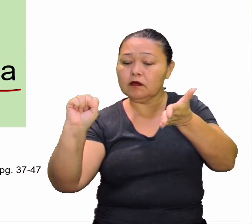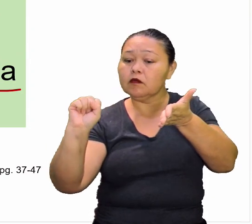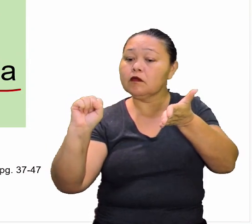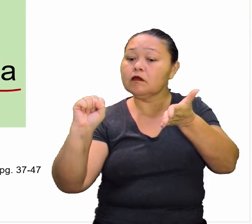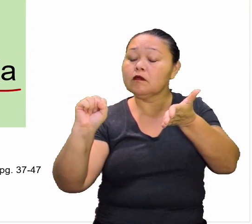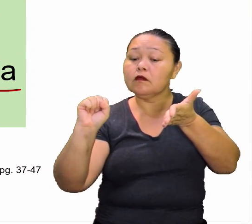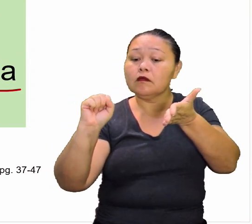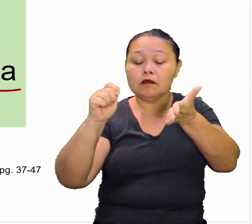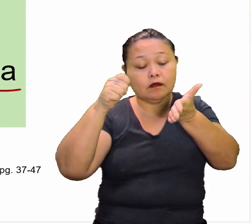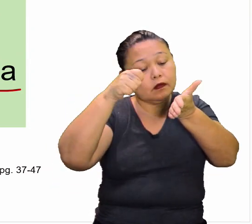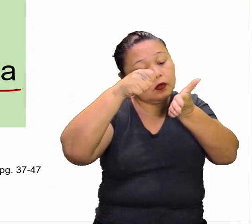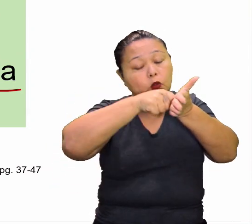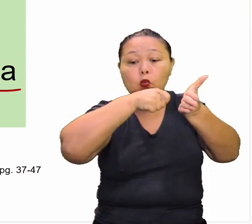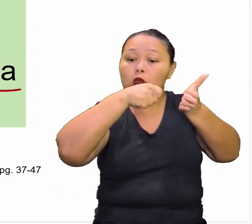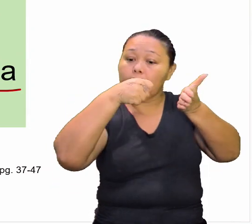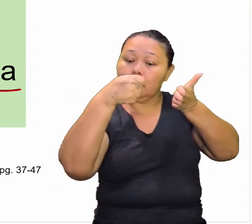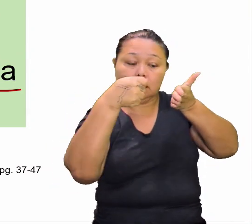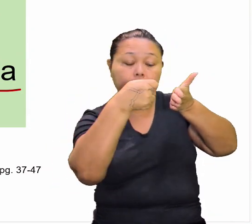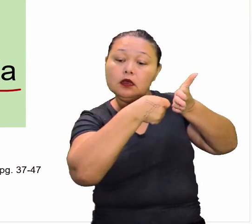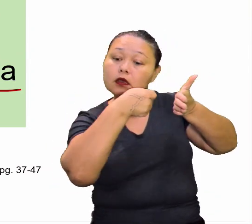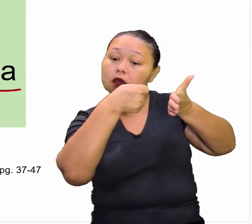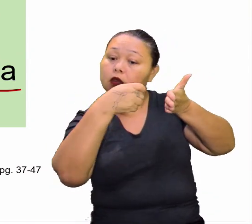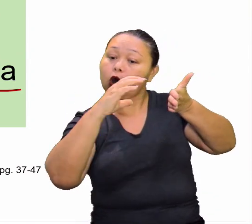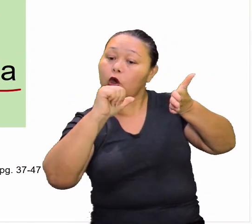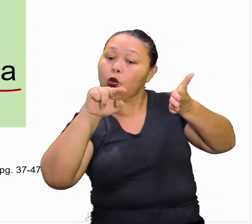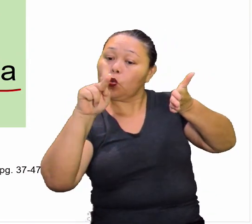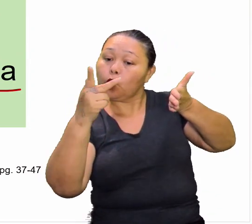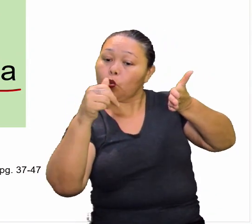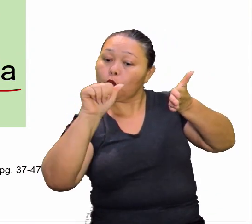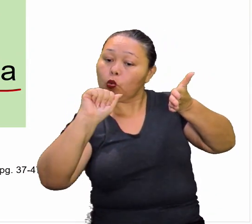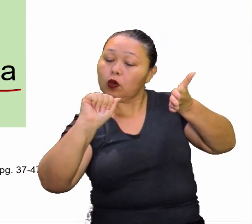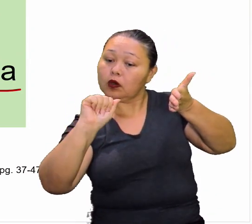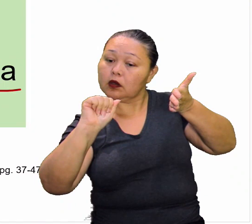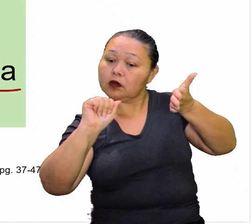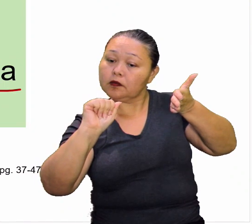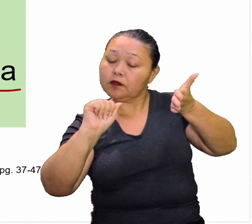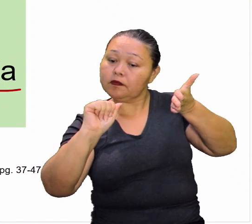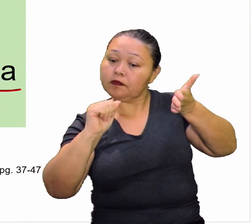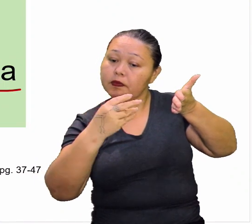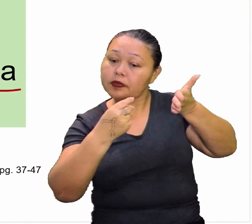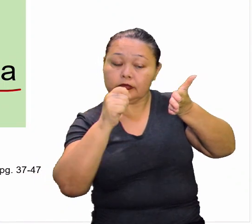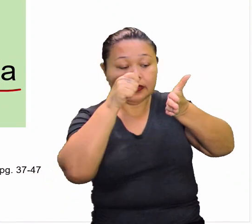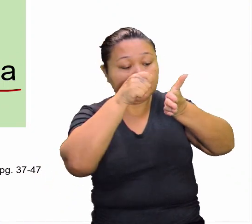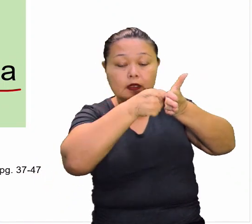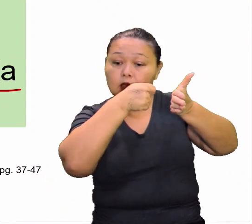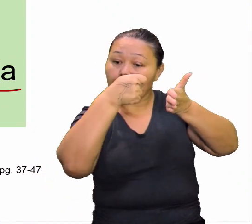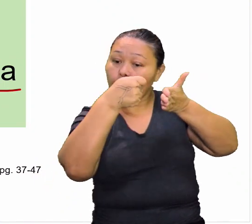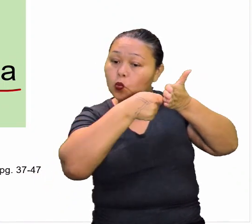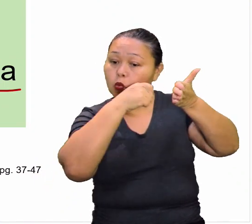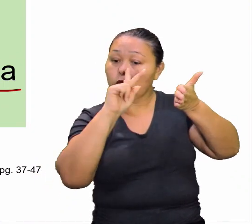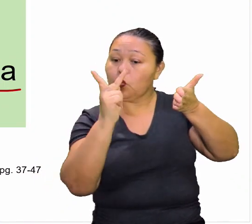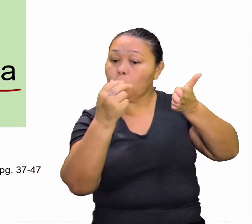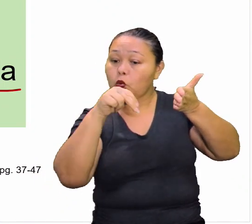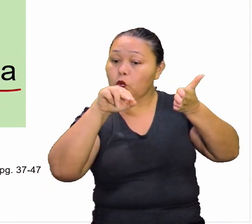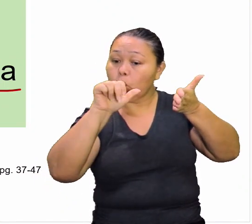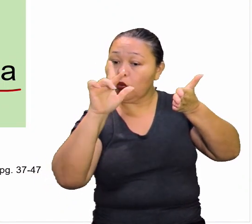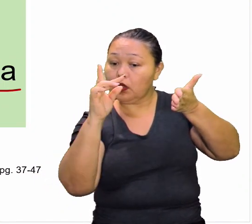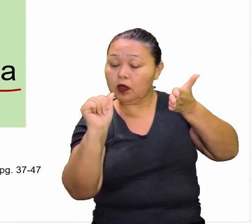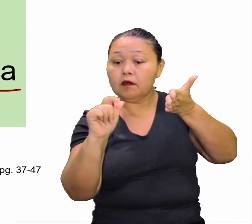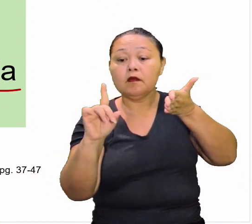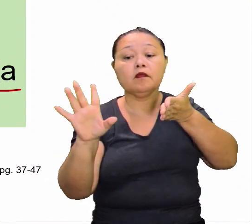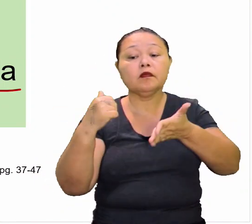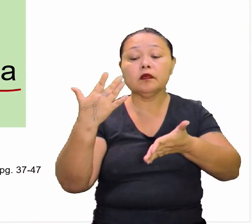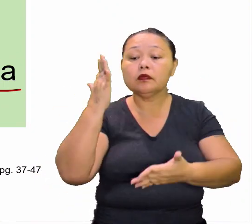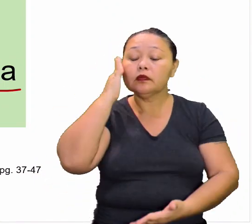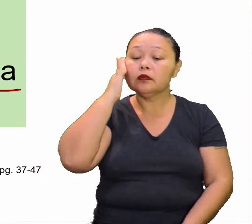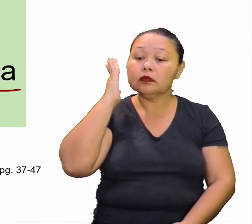elas eram cunhadas, elas eram basicamente lapidadas. Sabe